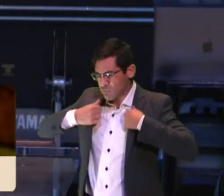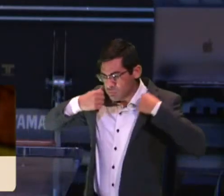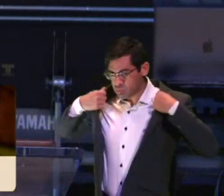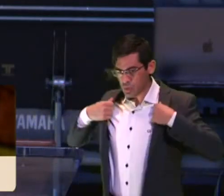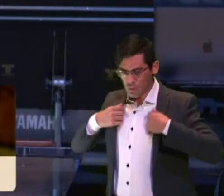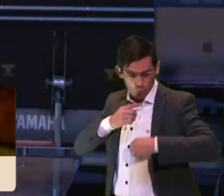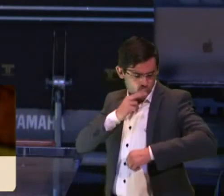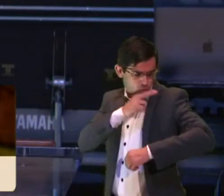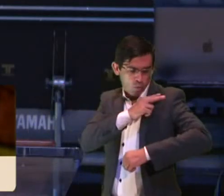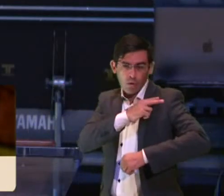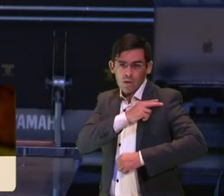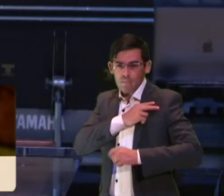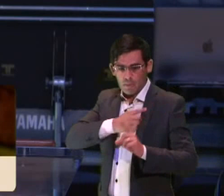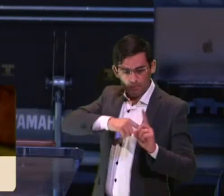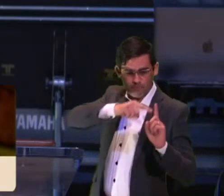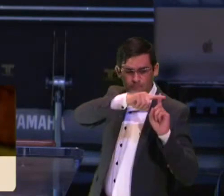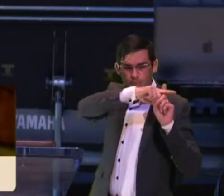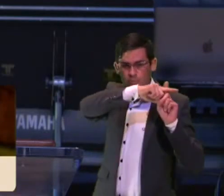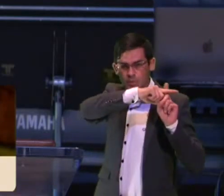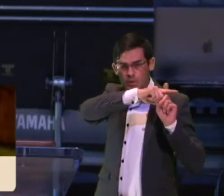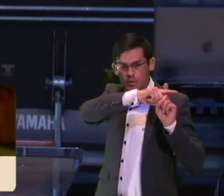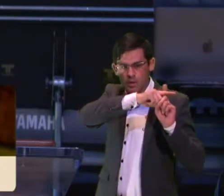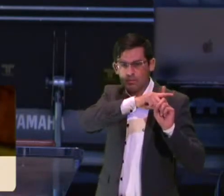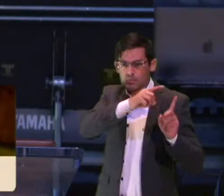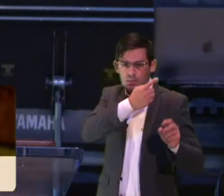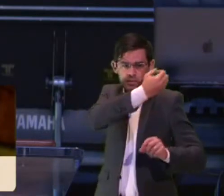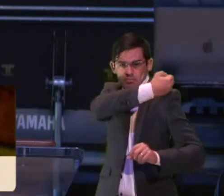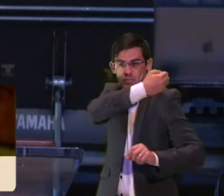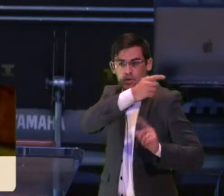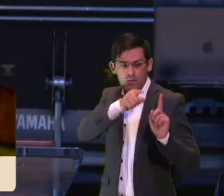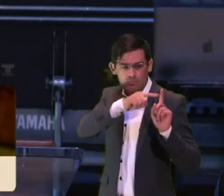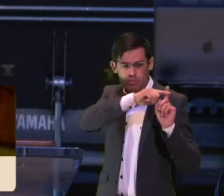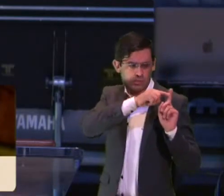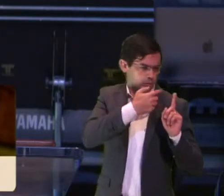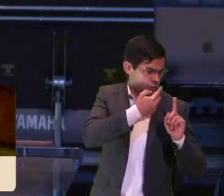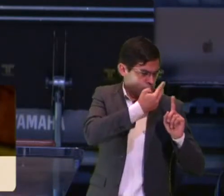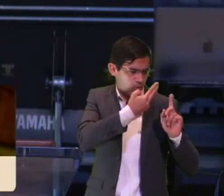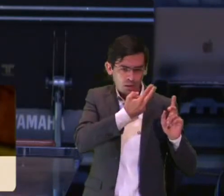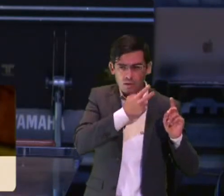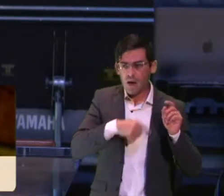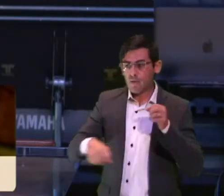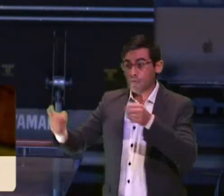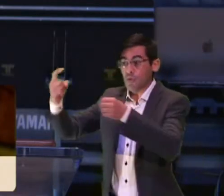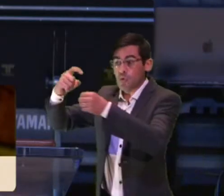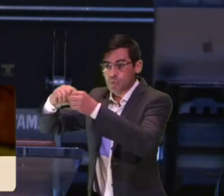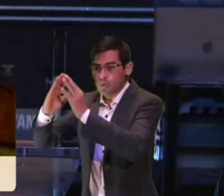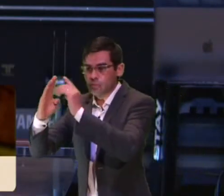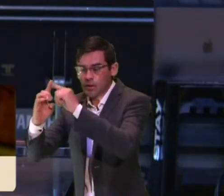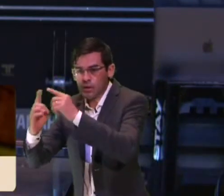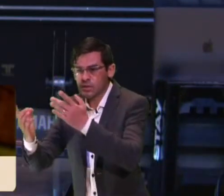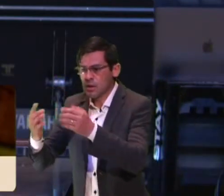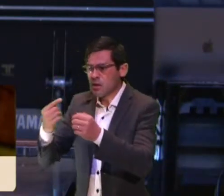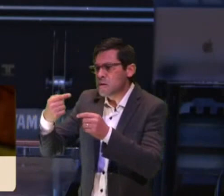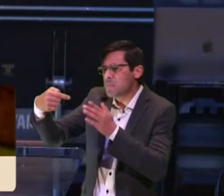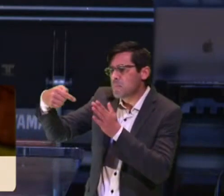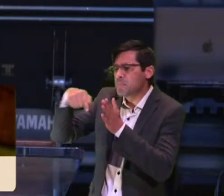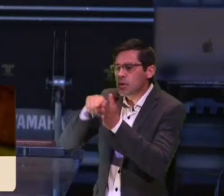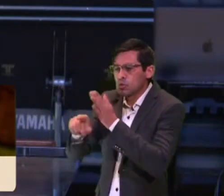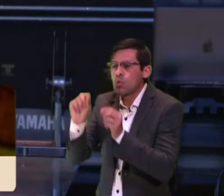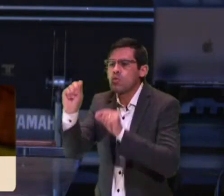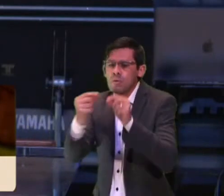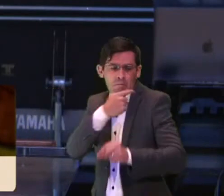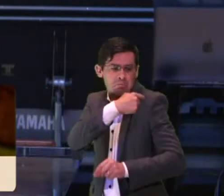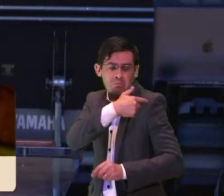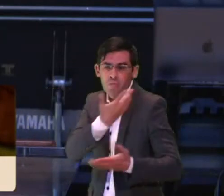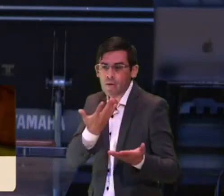espelho e disse: o que é aquilo? Voltou na igreja e disse: o que é isso? E nós então explicamos para ele o que representava